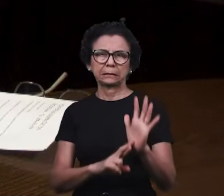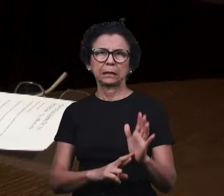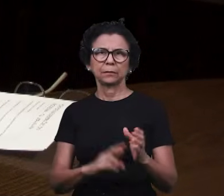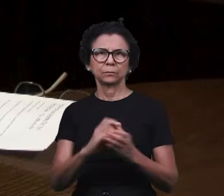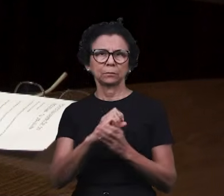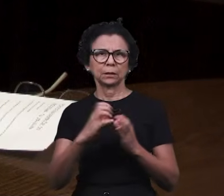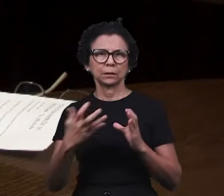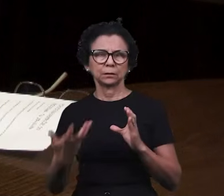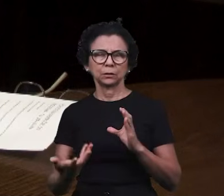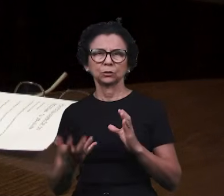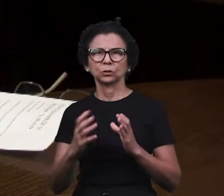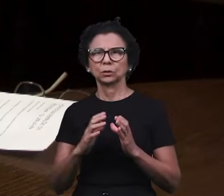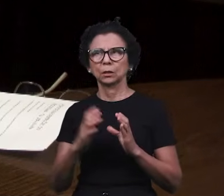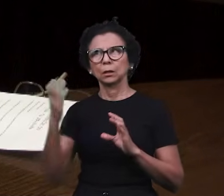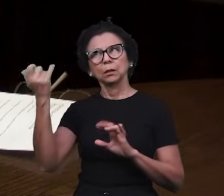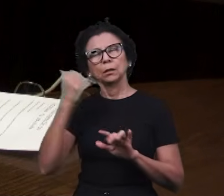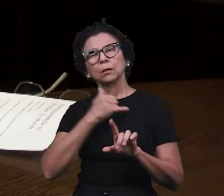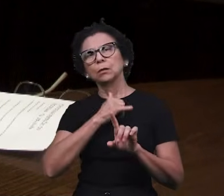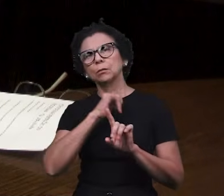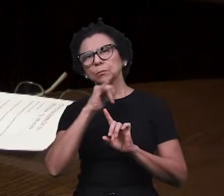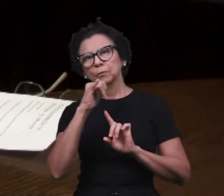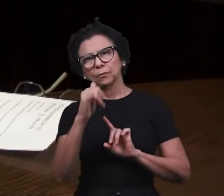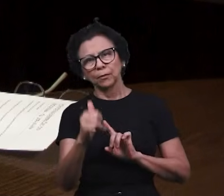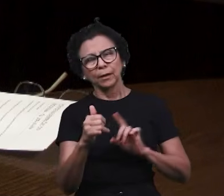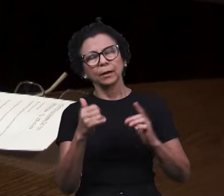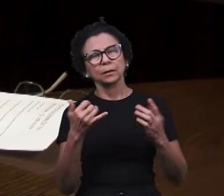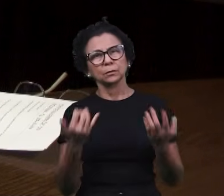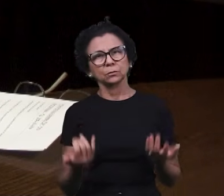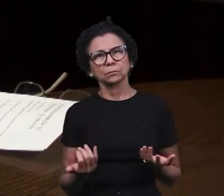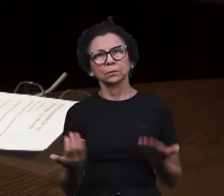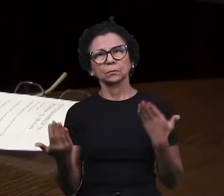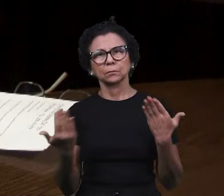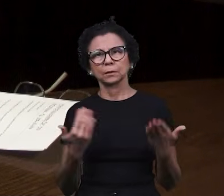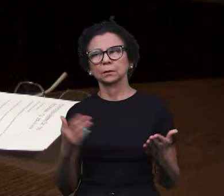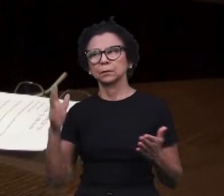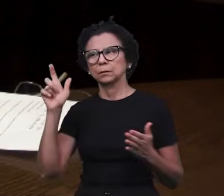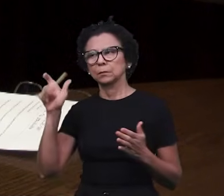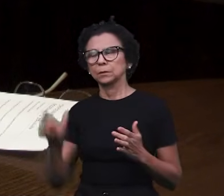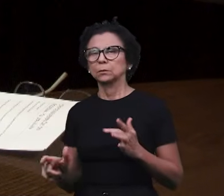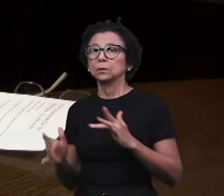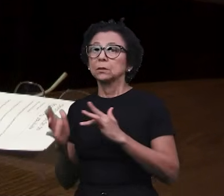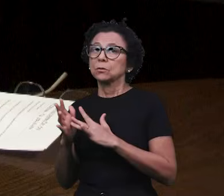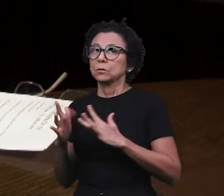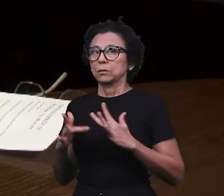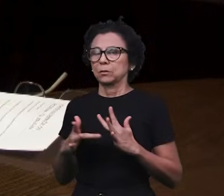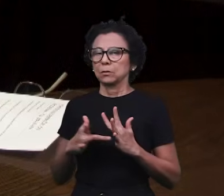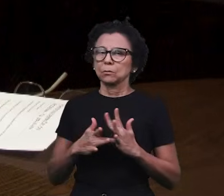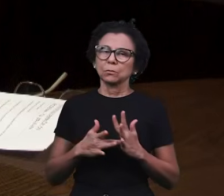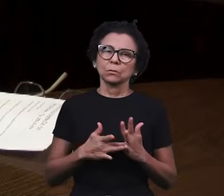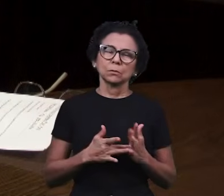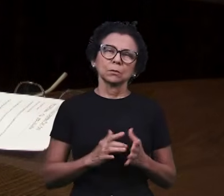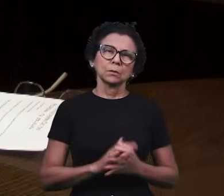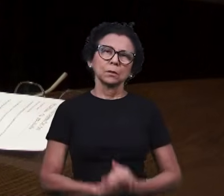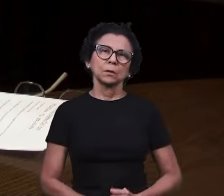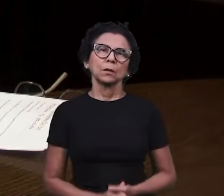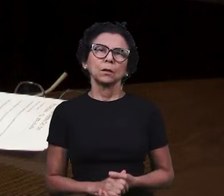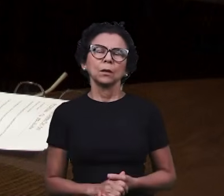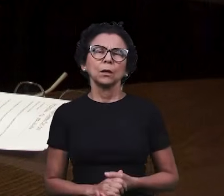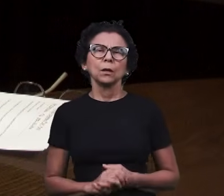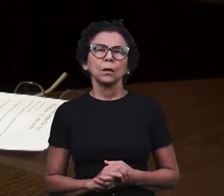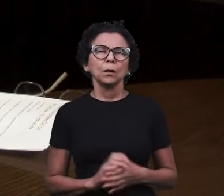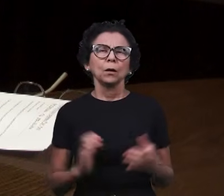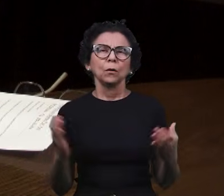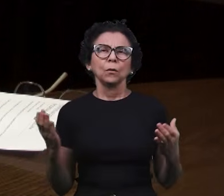caráter profético, naquilo que elas apontavam para o Senhor Jesus. E hoje nós vamos falar um pouco sobre